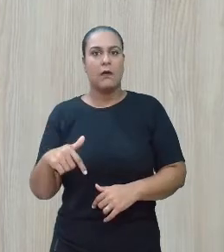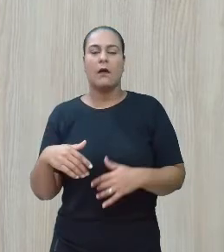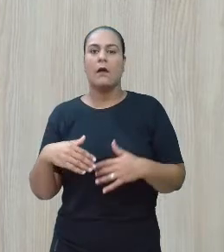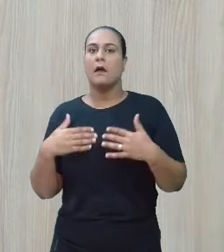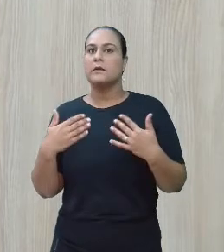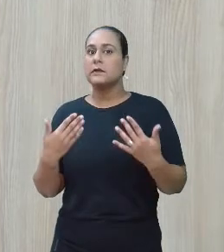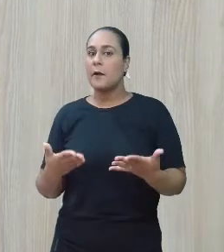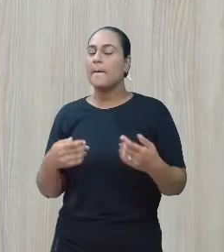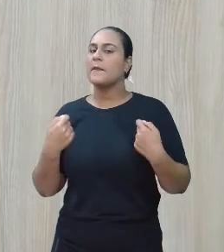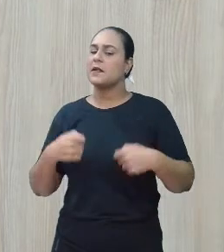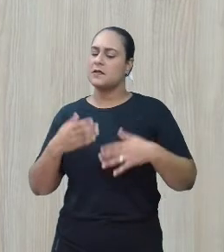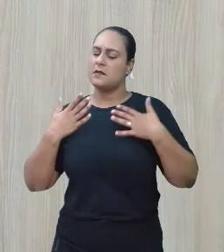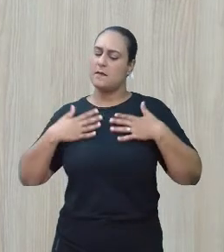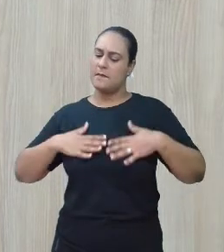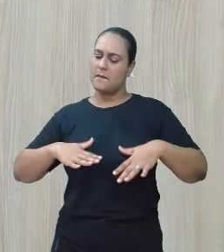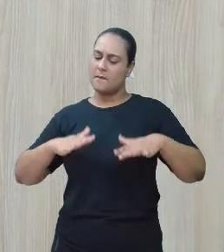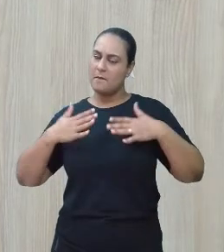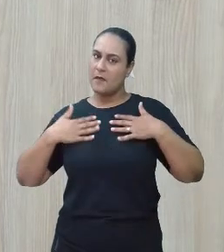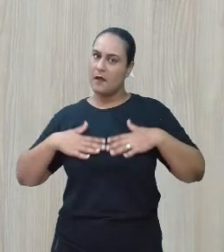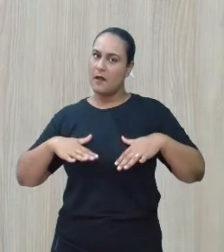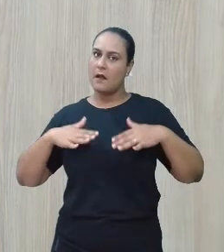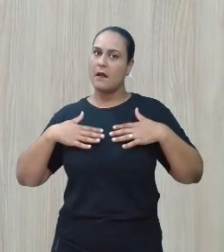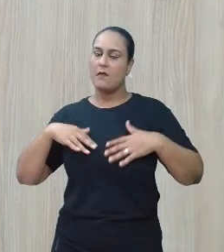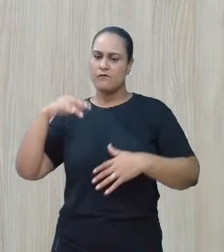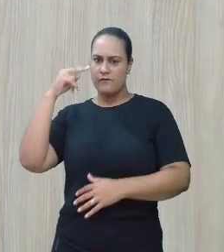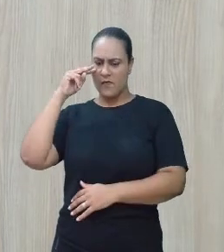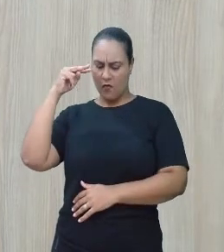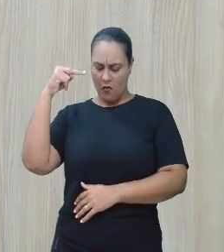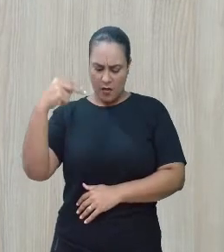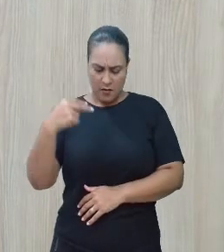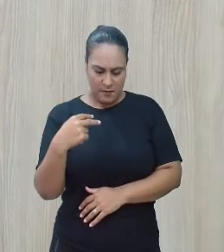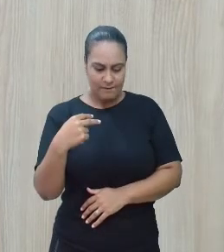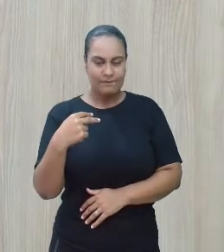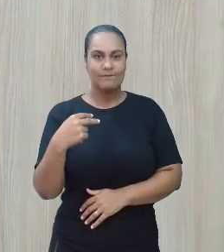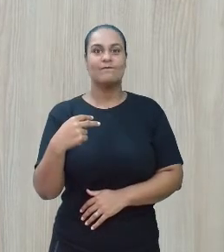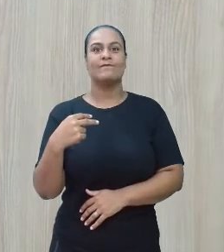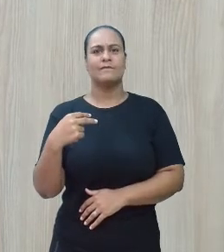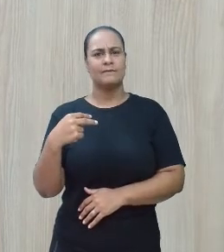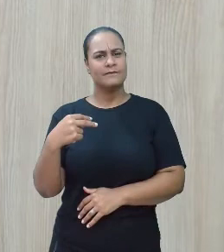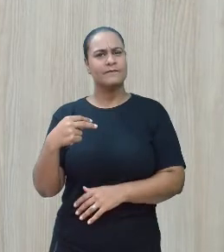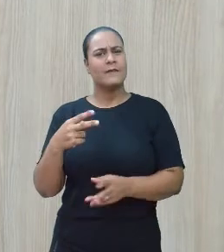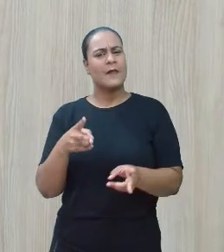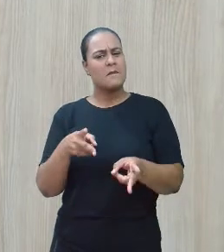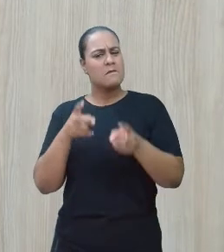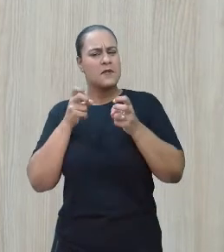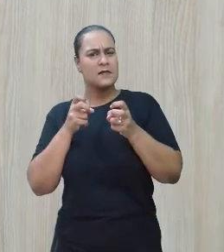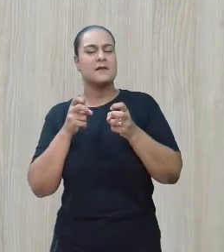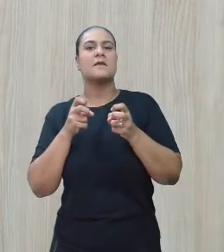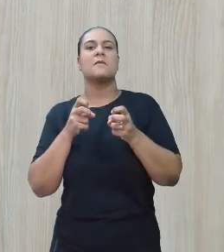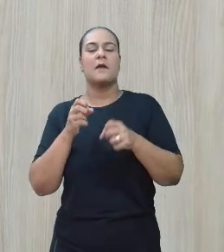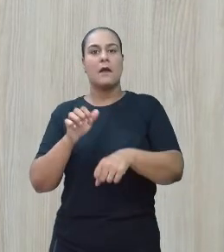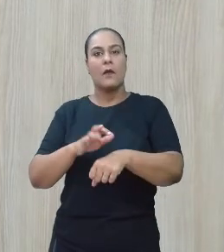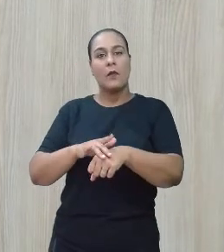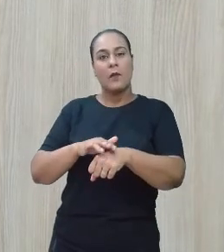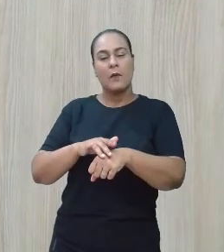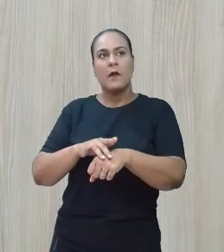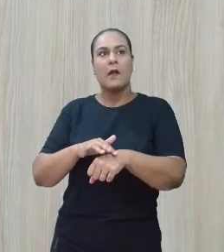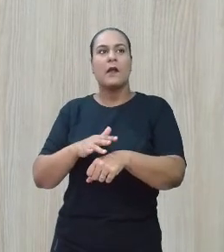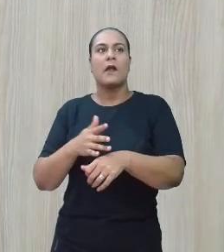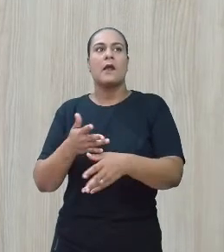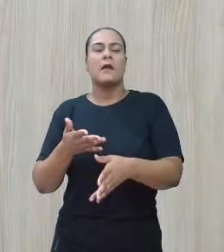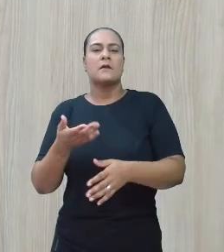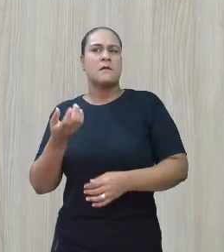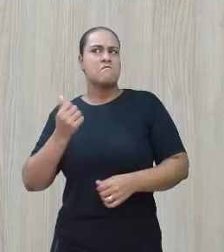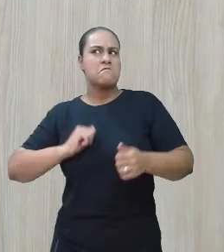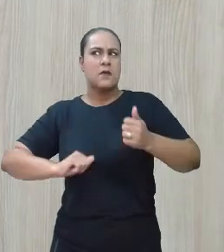sentindo. Então, tentem conhecer o corpo de vocês, e a qualquer sinal, procurem um profissional. E aqui eu cito a presença também, professor